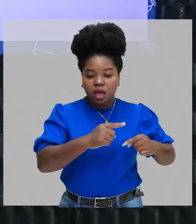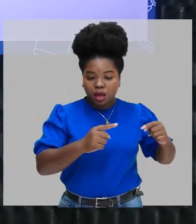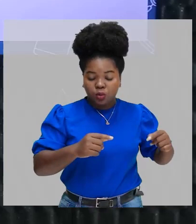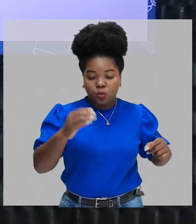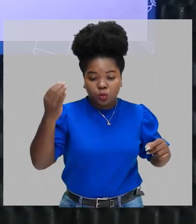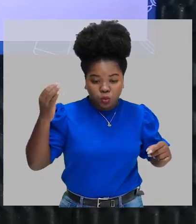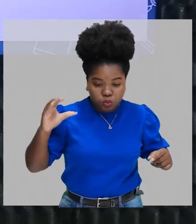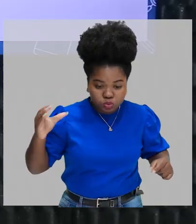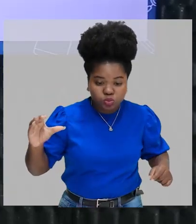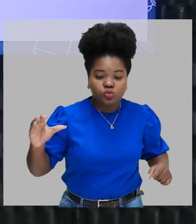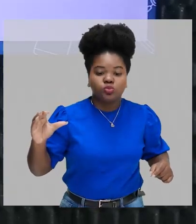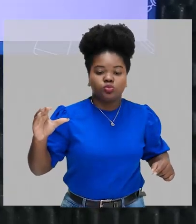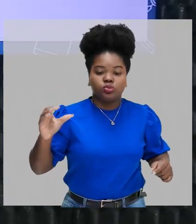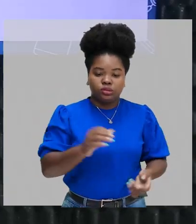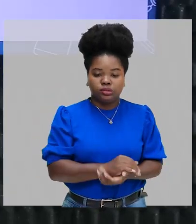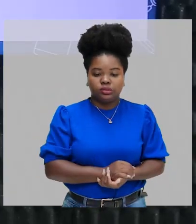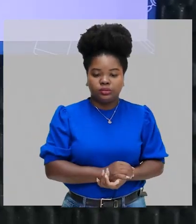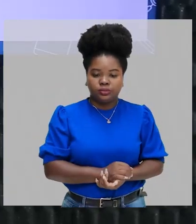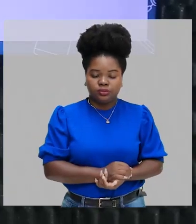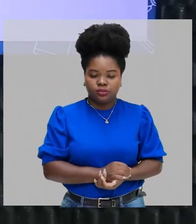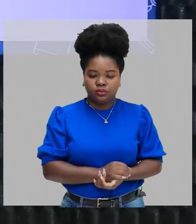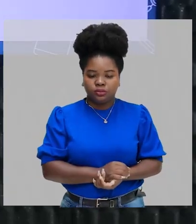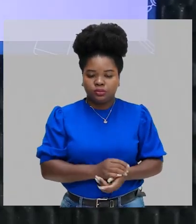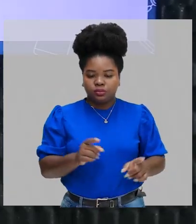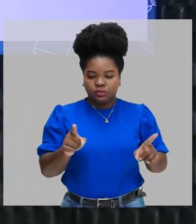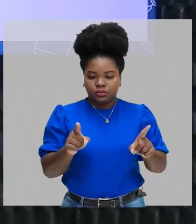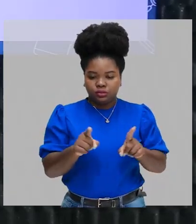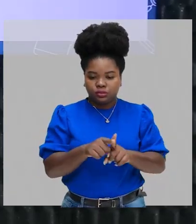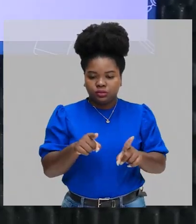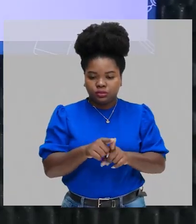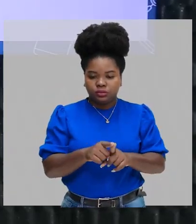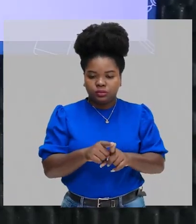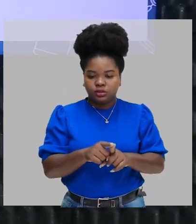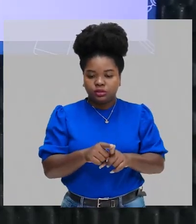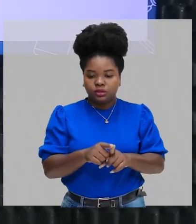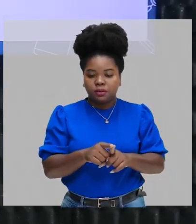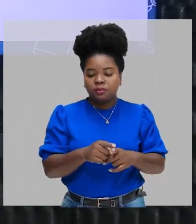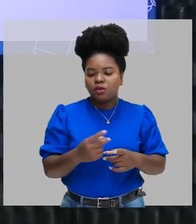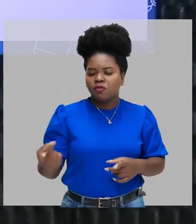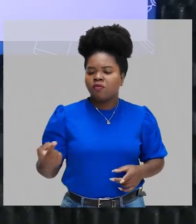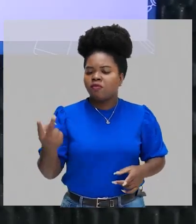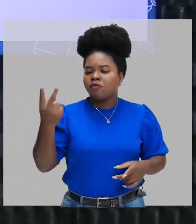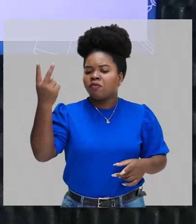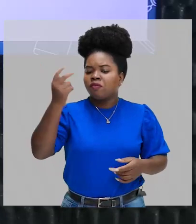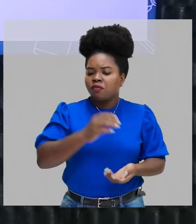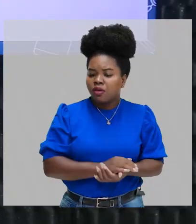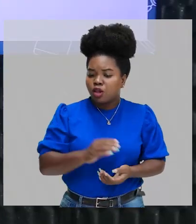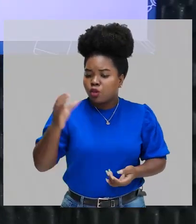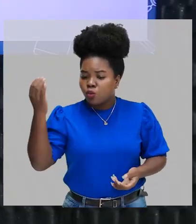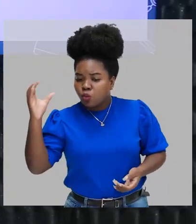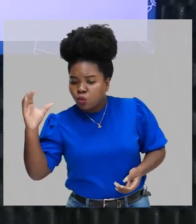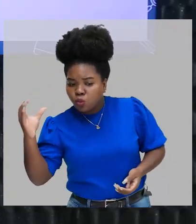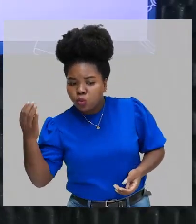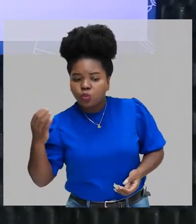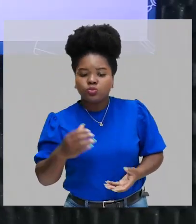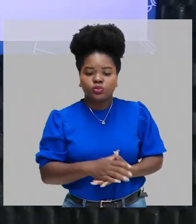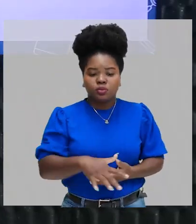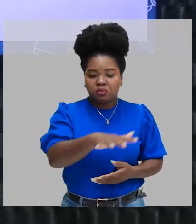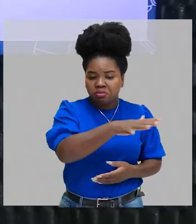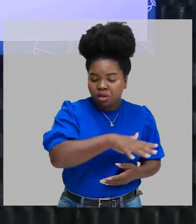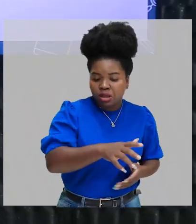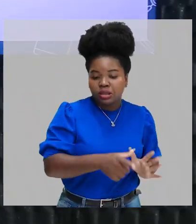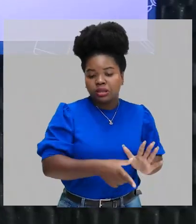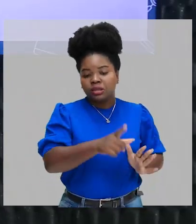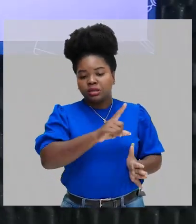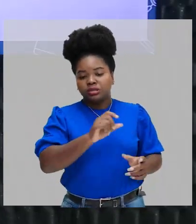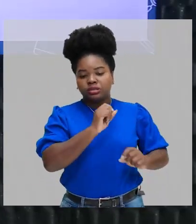da globalização, do capitalismo, e imprimindo valor estético e cultural a um campo antes dominado